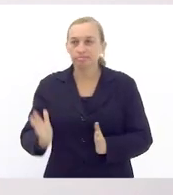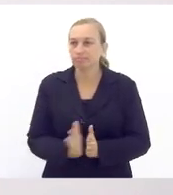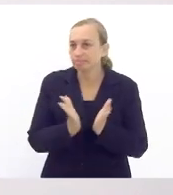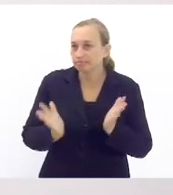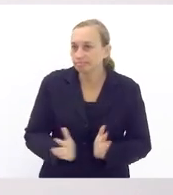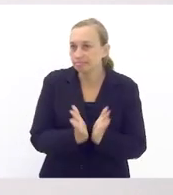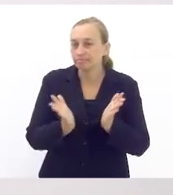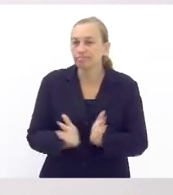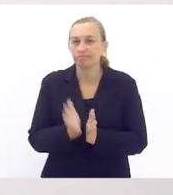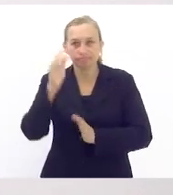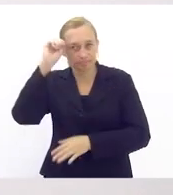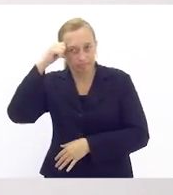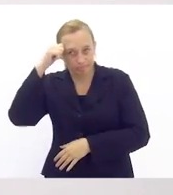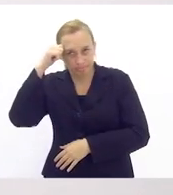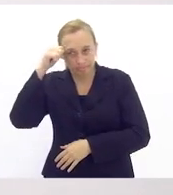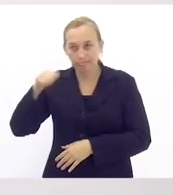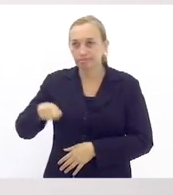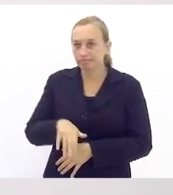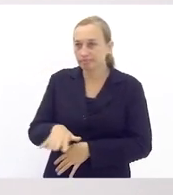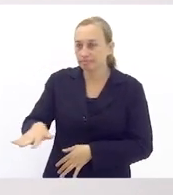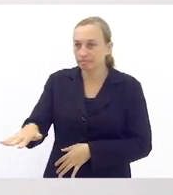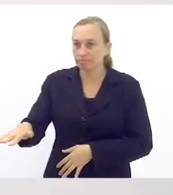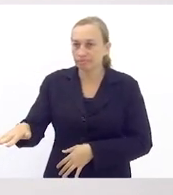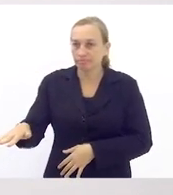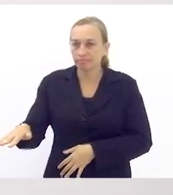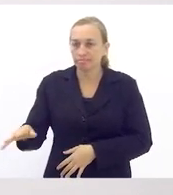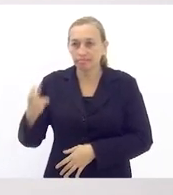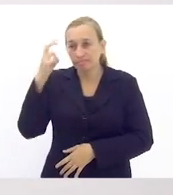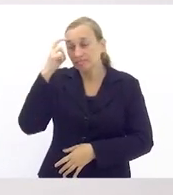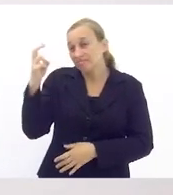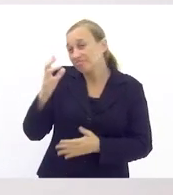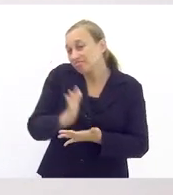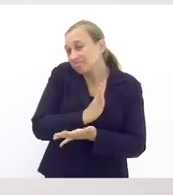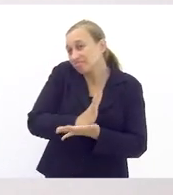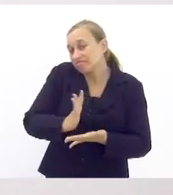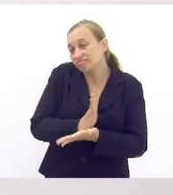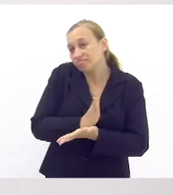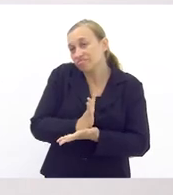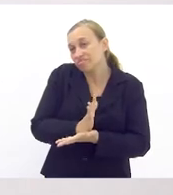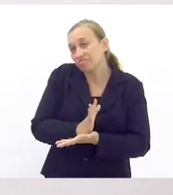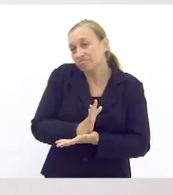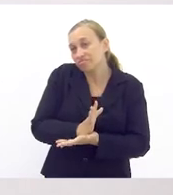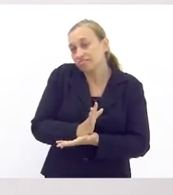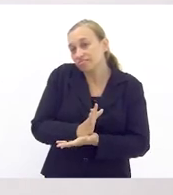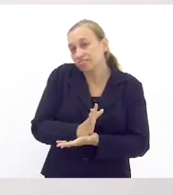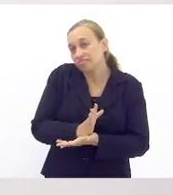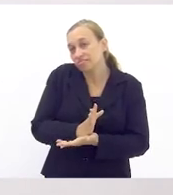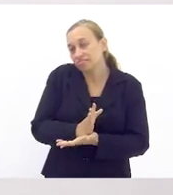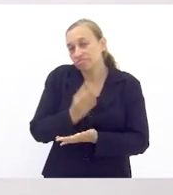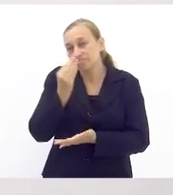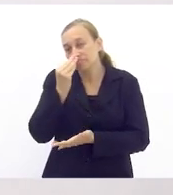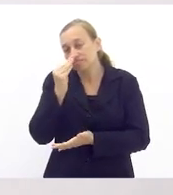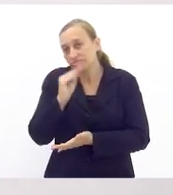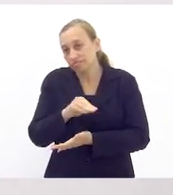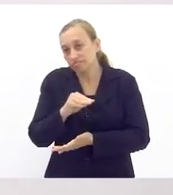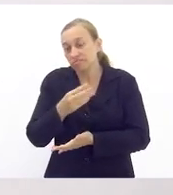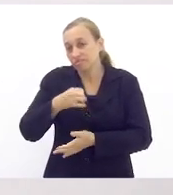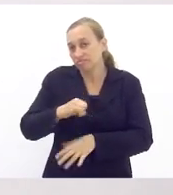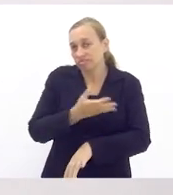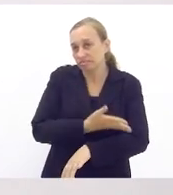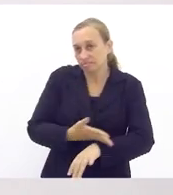pobre quando você é preto quando você é periférico a cultura muitas vezes ela ainda muito mal vista do que se formassemos brancos